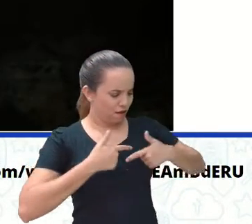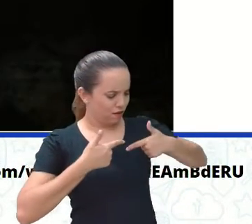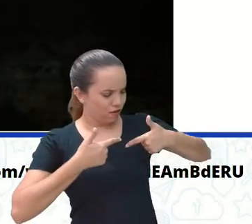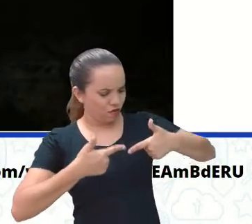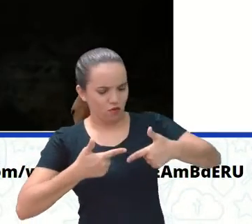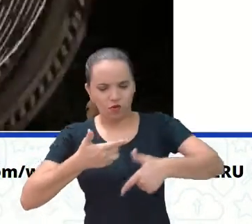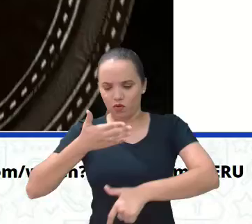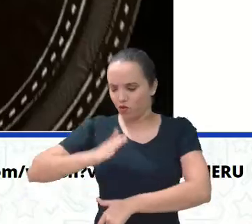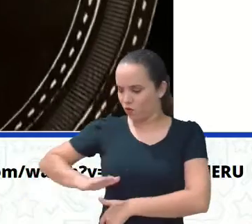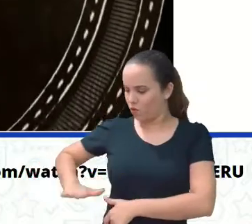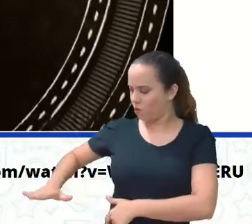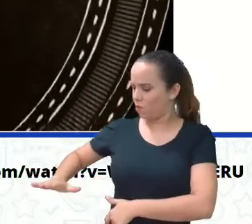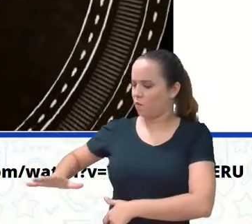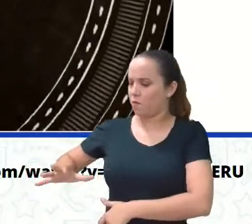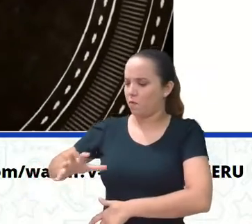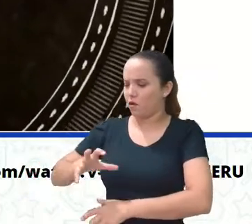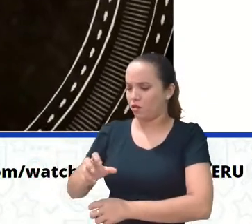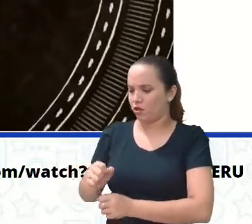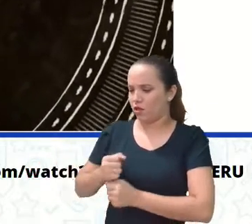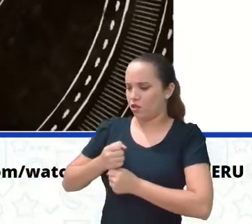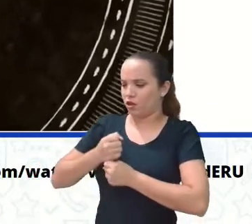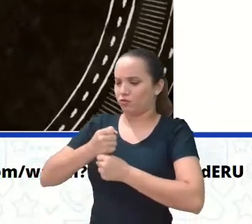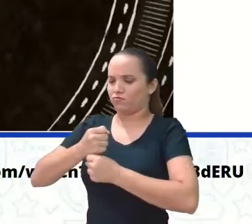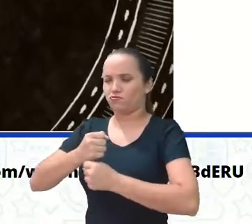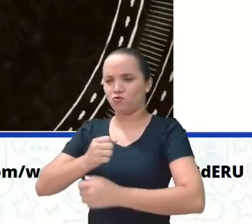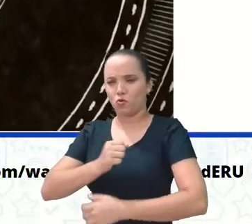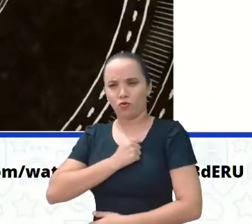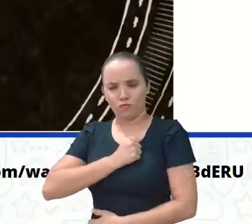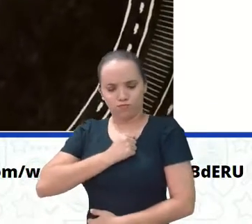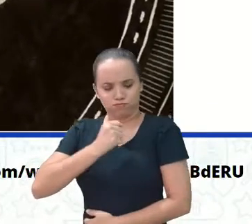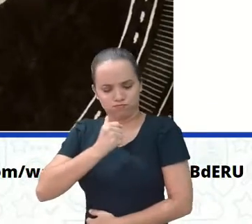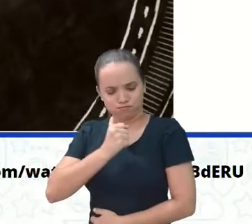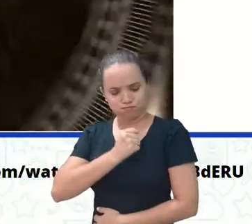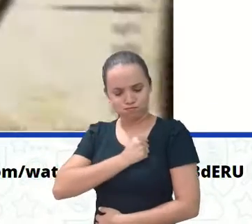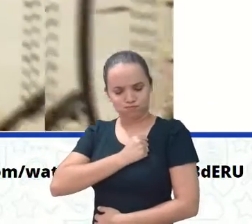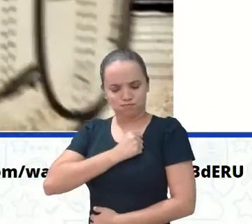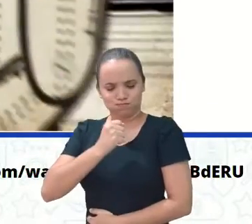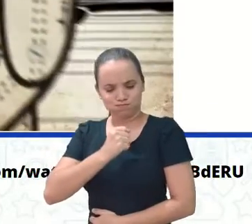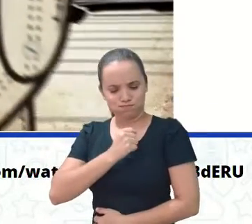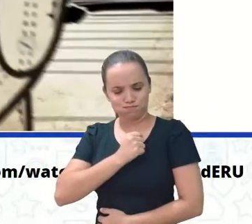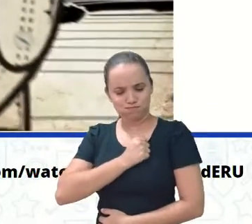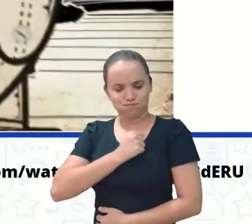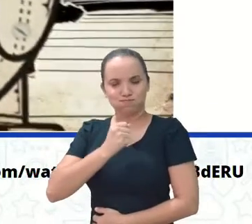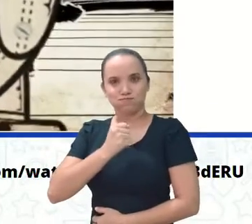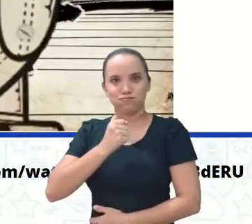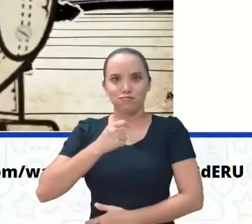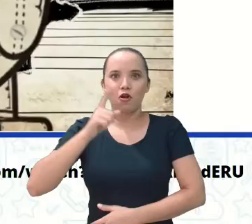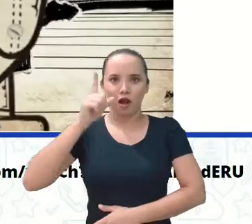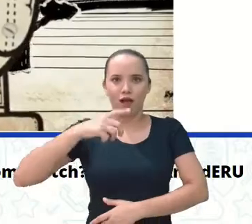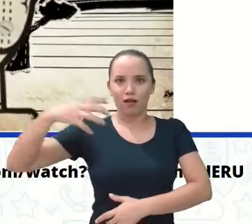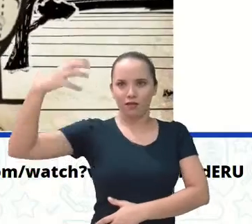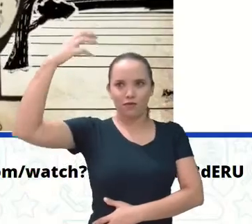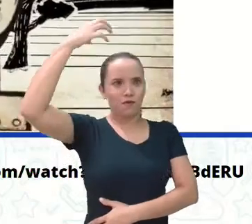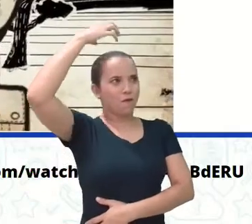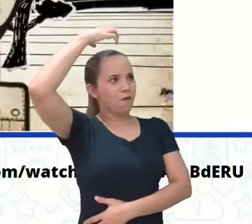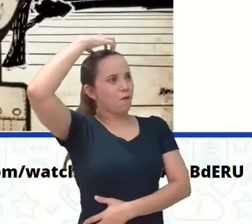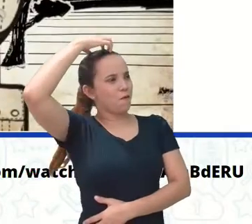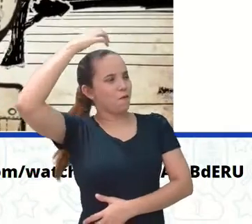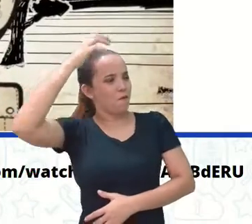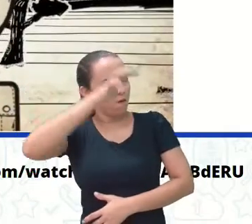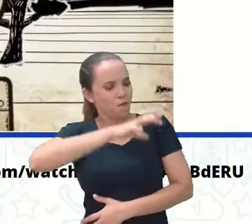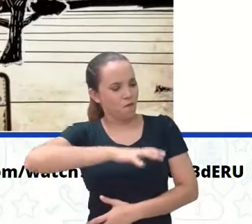menino pulsava junto ao dele o seu coração. Herdeiro do reino de